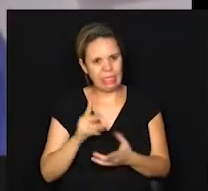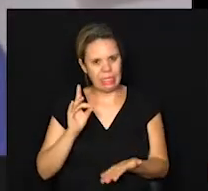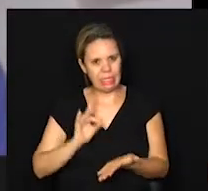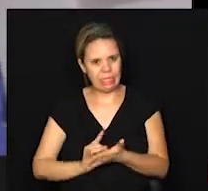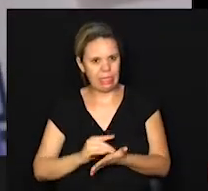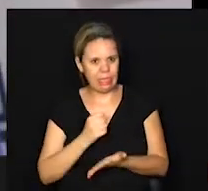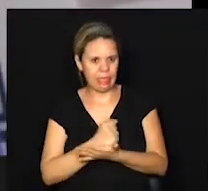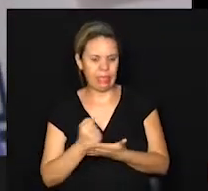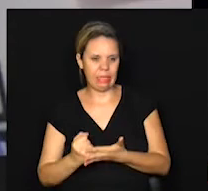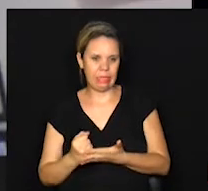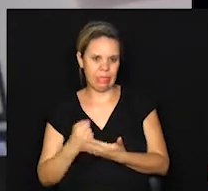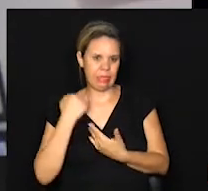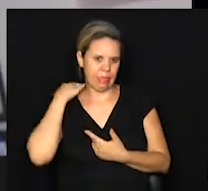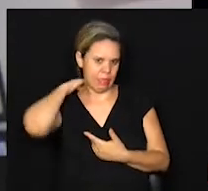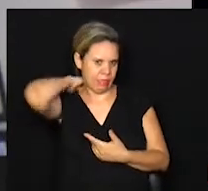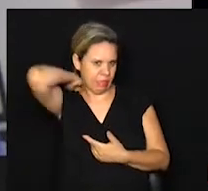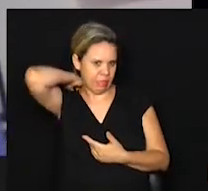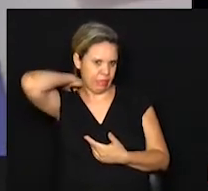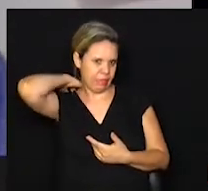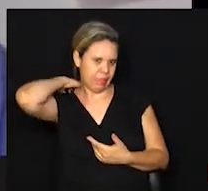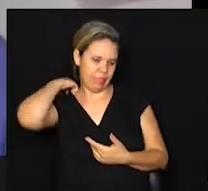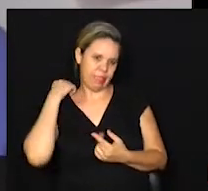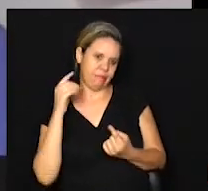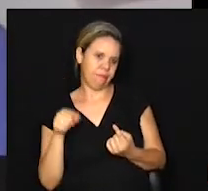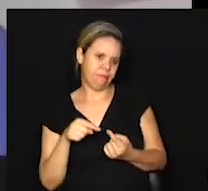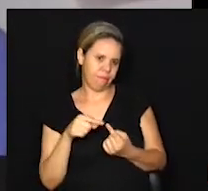por exemplo, né? E nesse sentido,